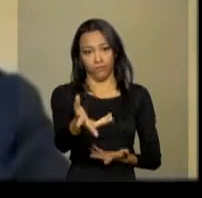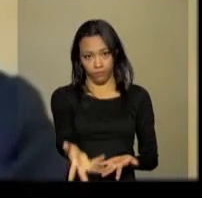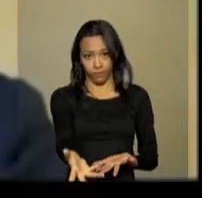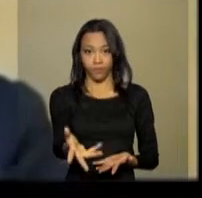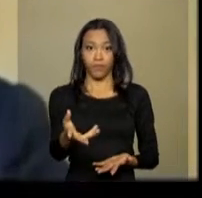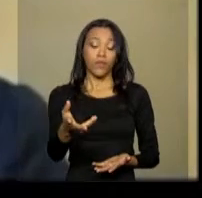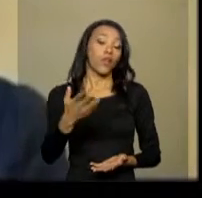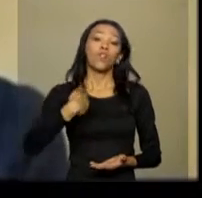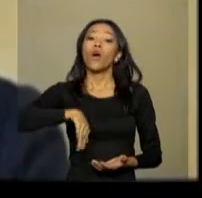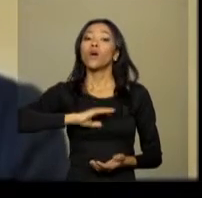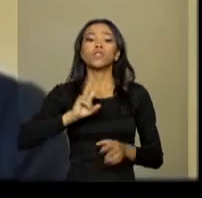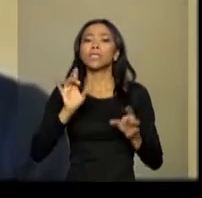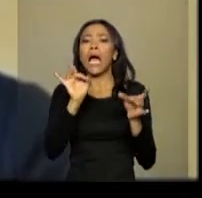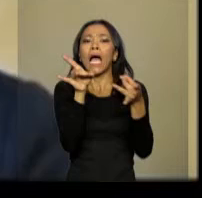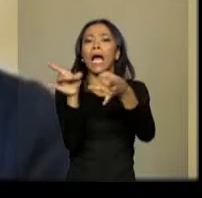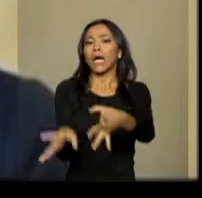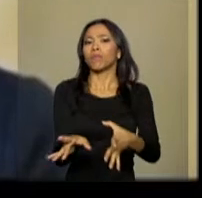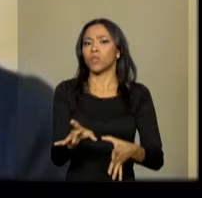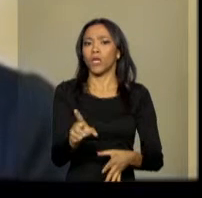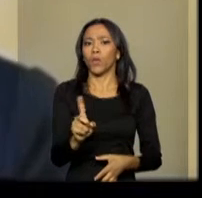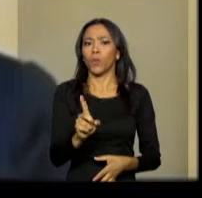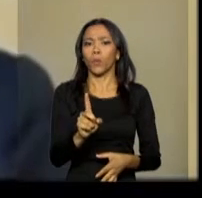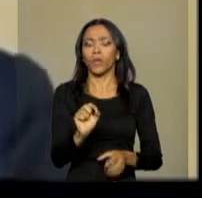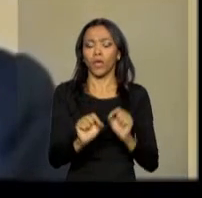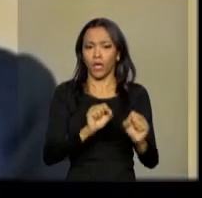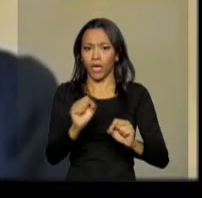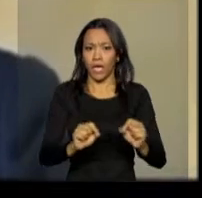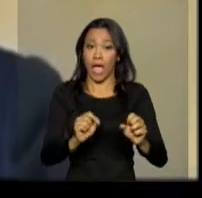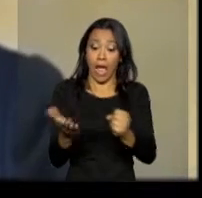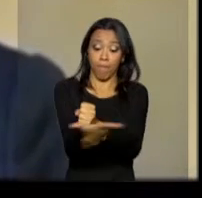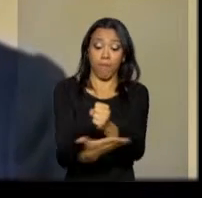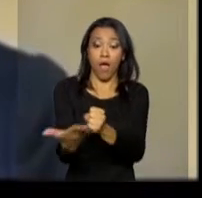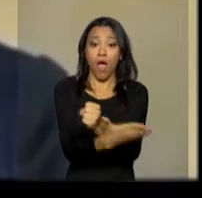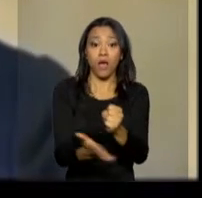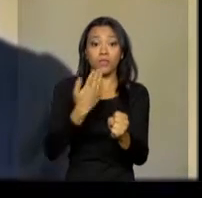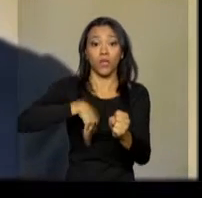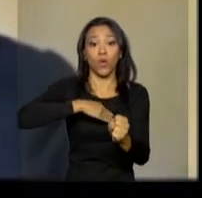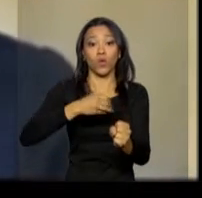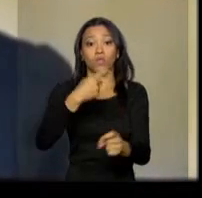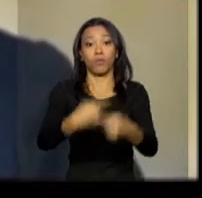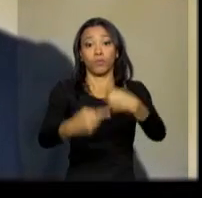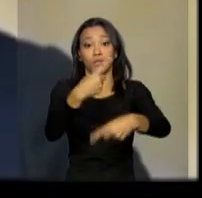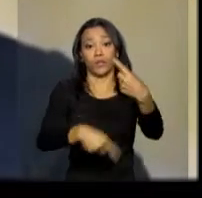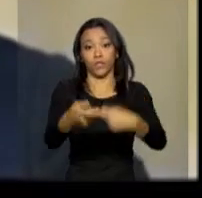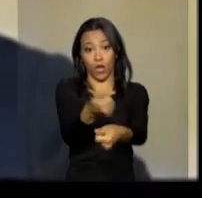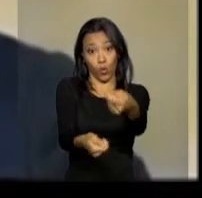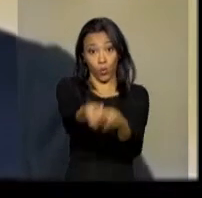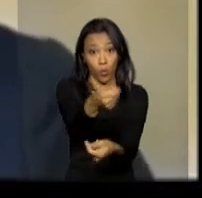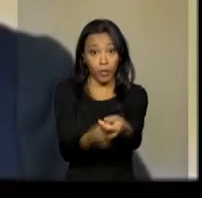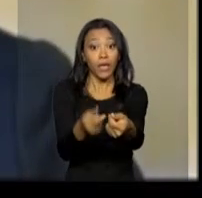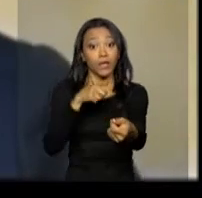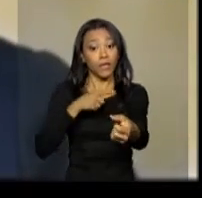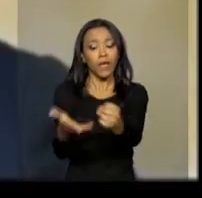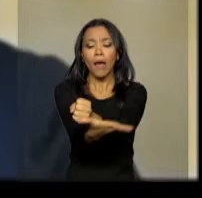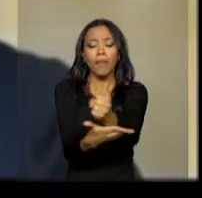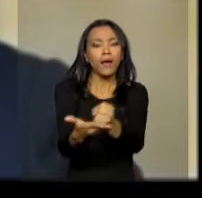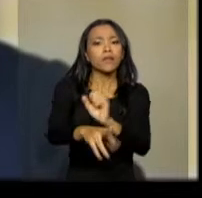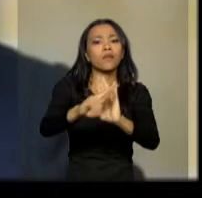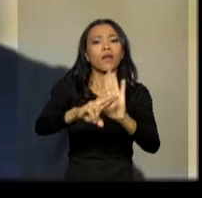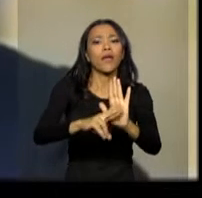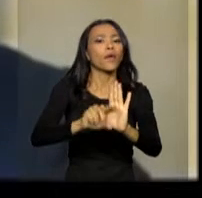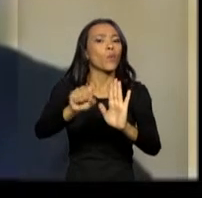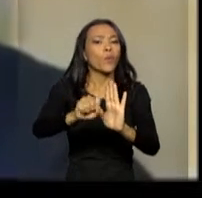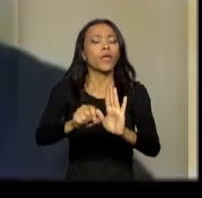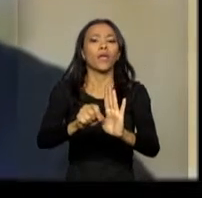Não abandonaremos jamais os pilares da nossa política econômica, que tem por base o